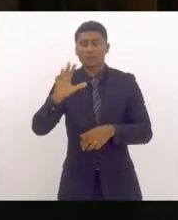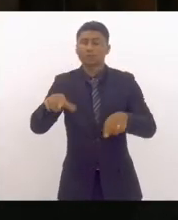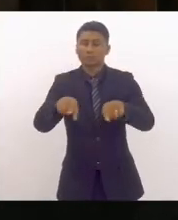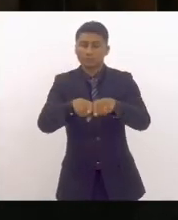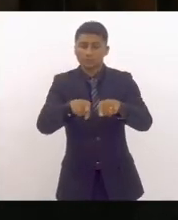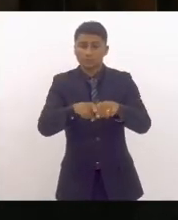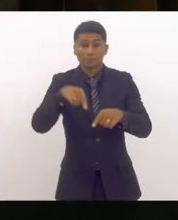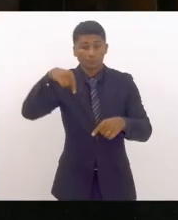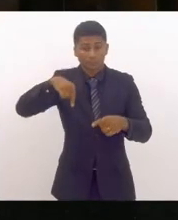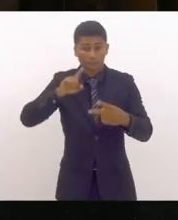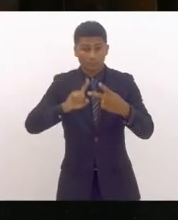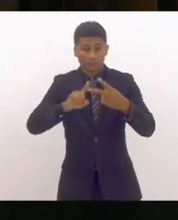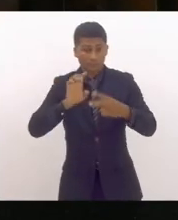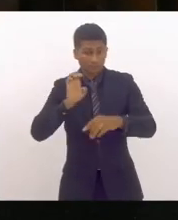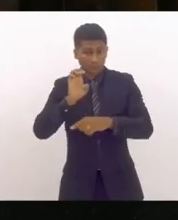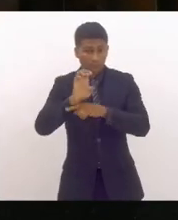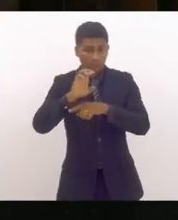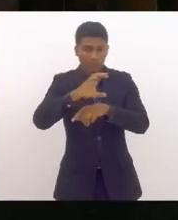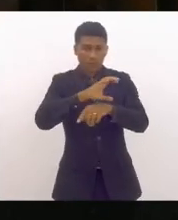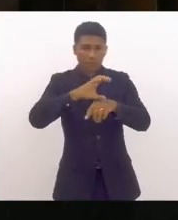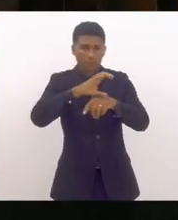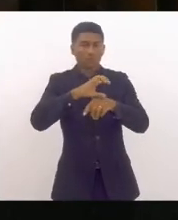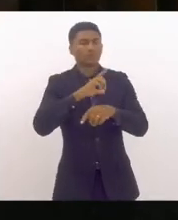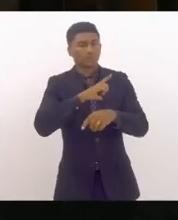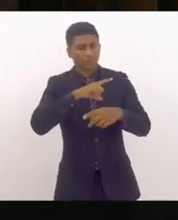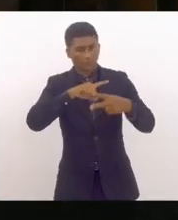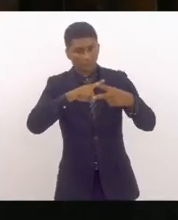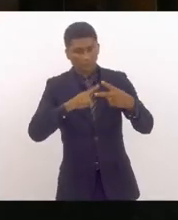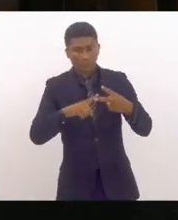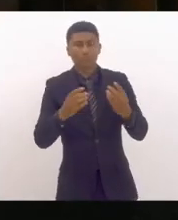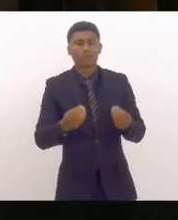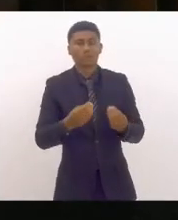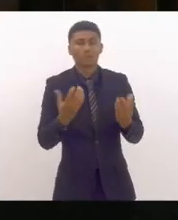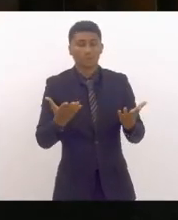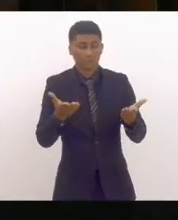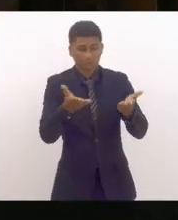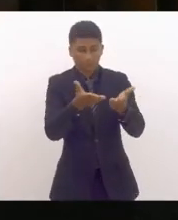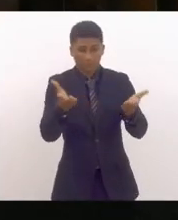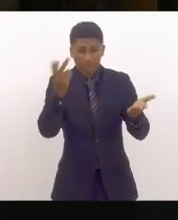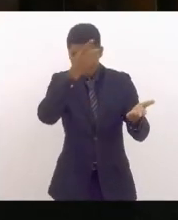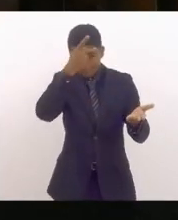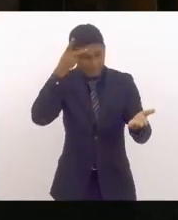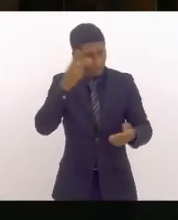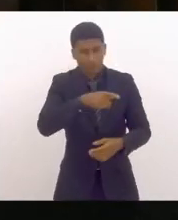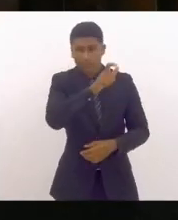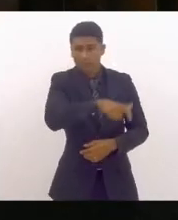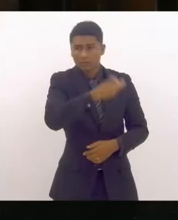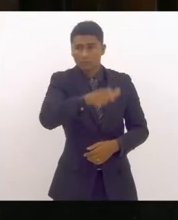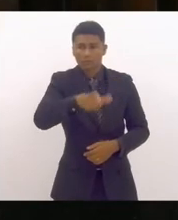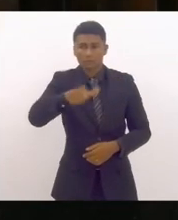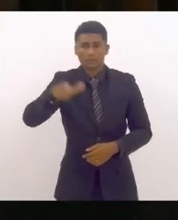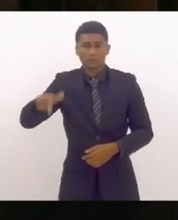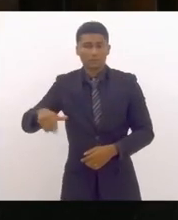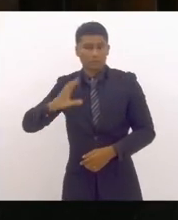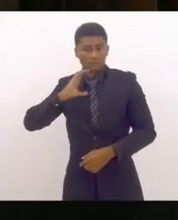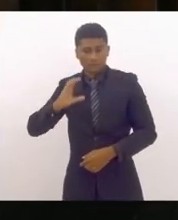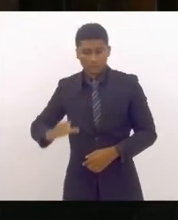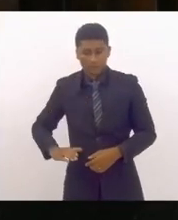estadual para que o cidadão eles seja